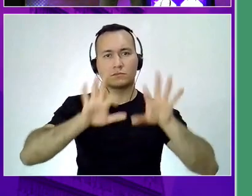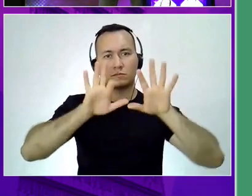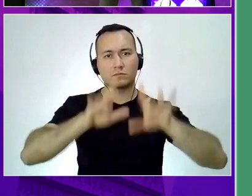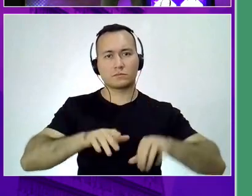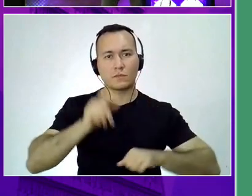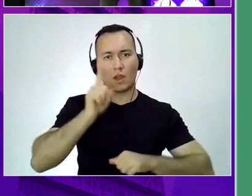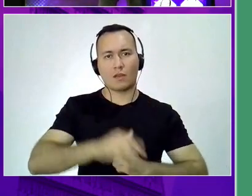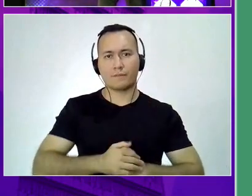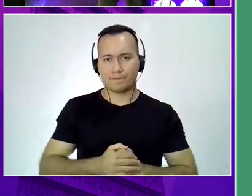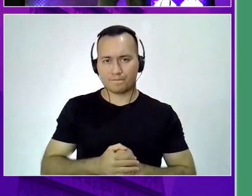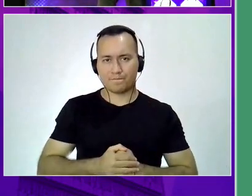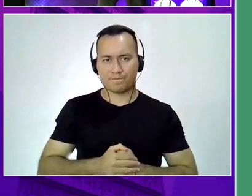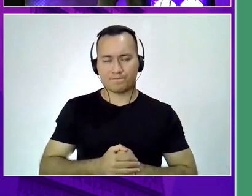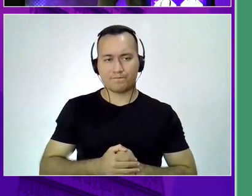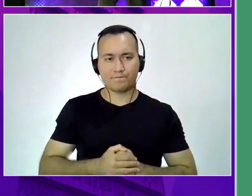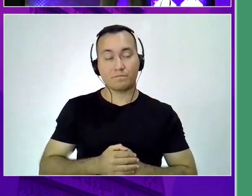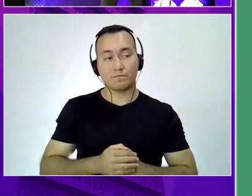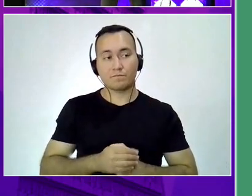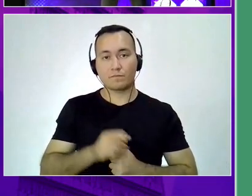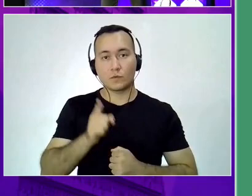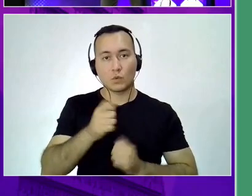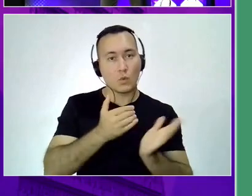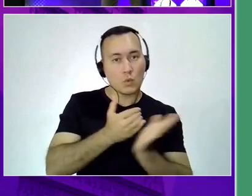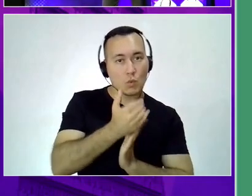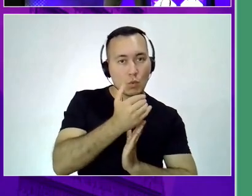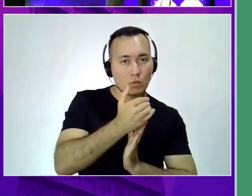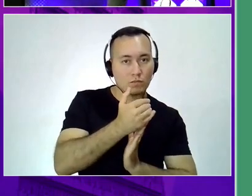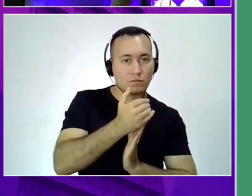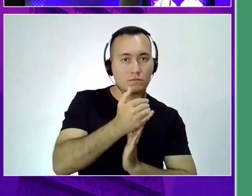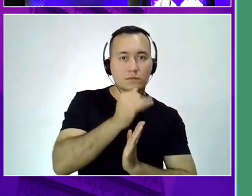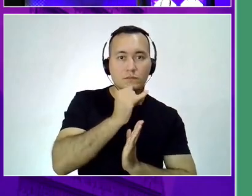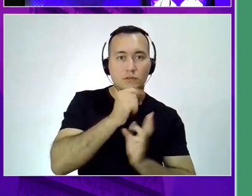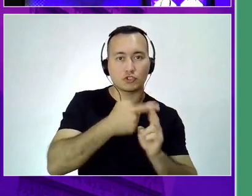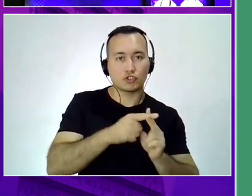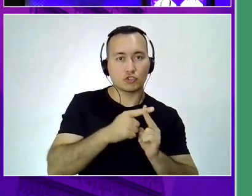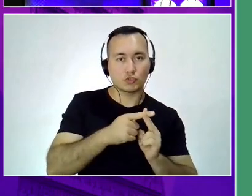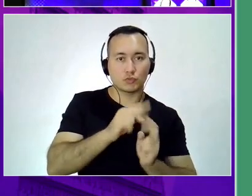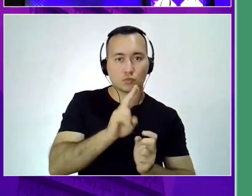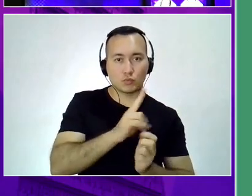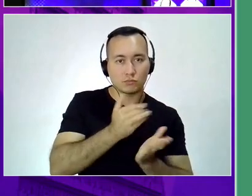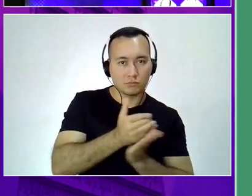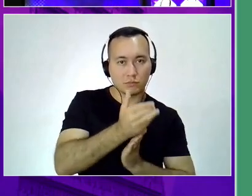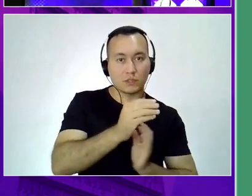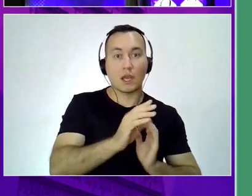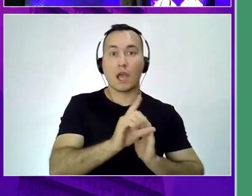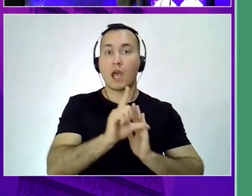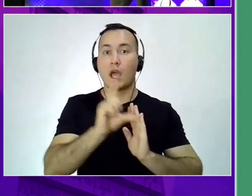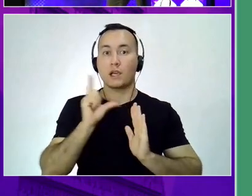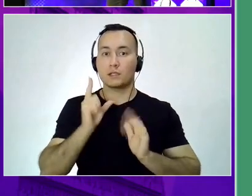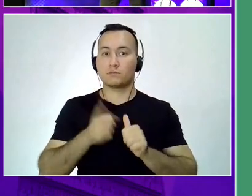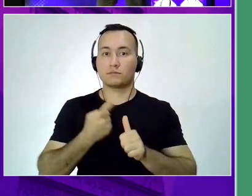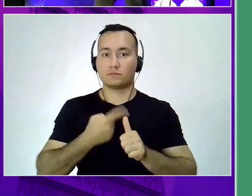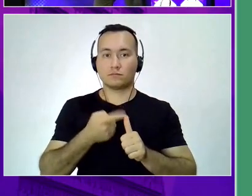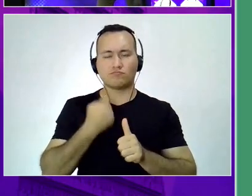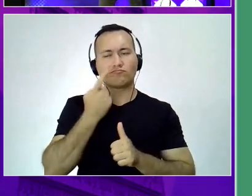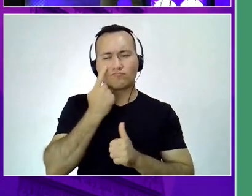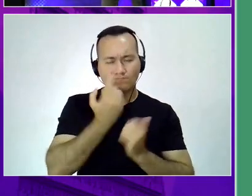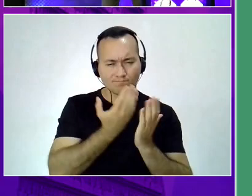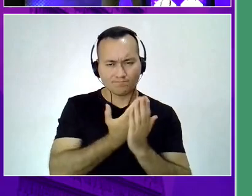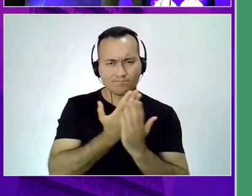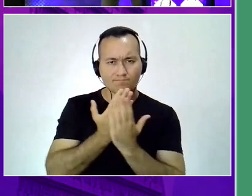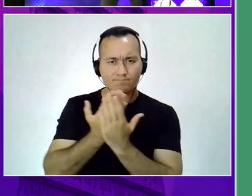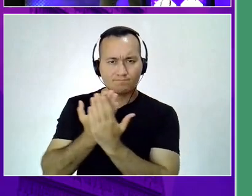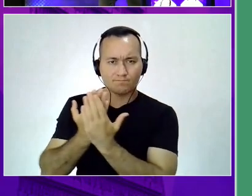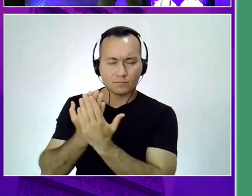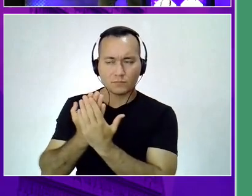E aí vai vendo quais delas vão te atender à implementação. E um ponto importante, talvez você não vá usar só uma ferramenta dessa. Talvez você vá usar